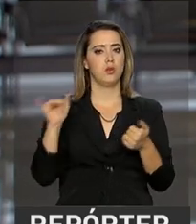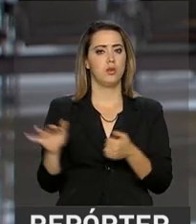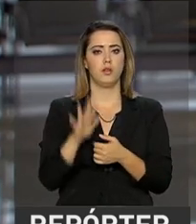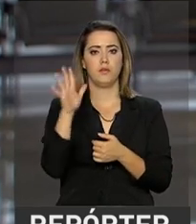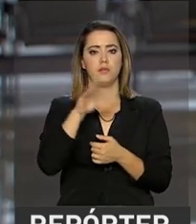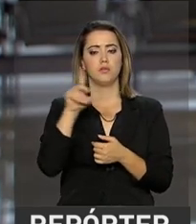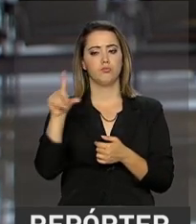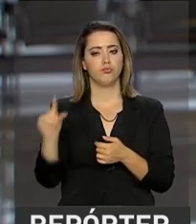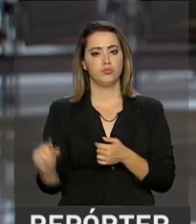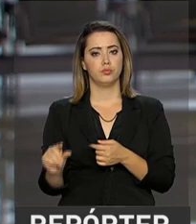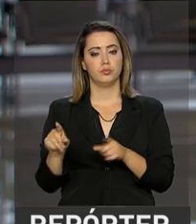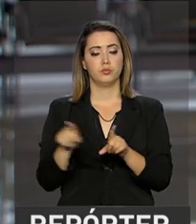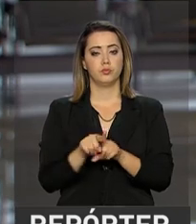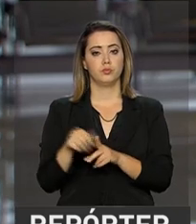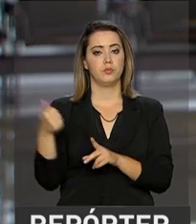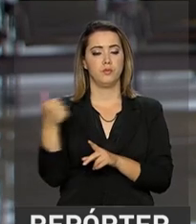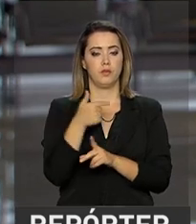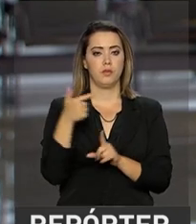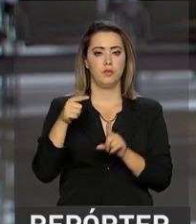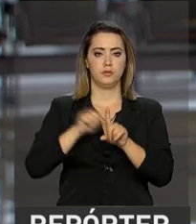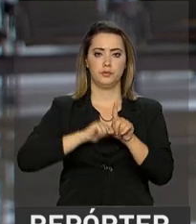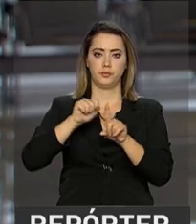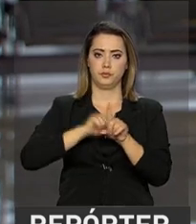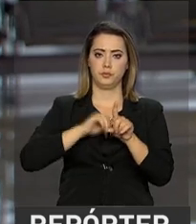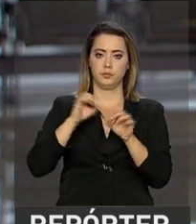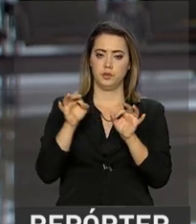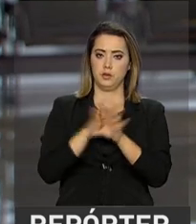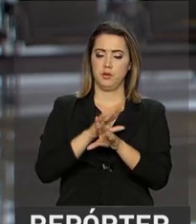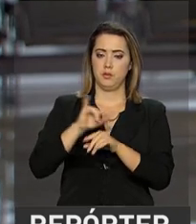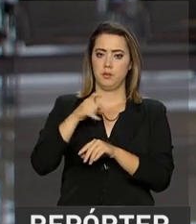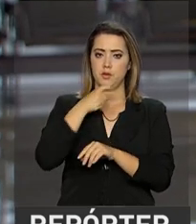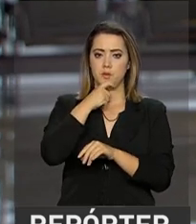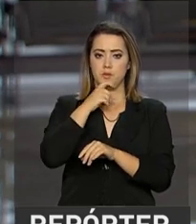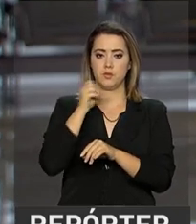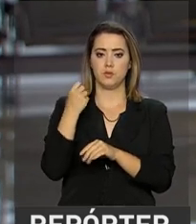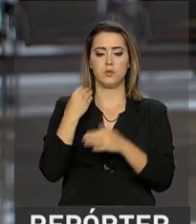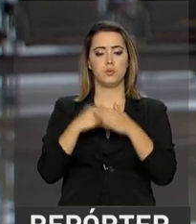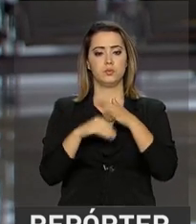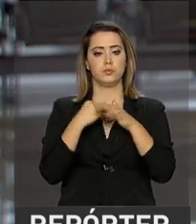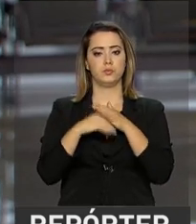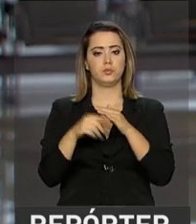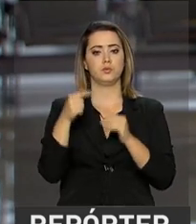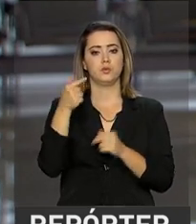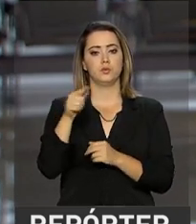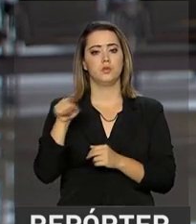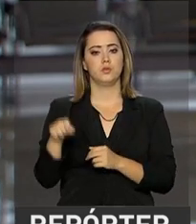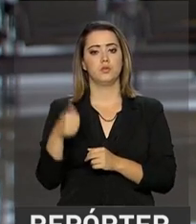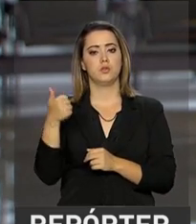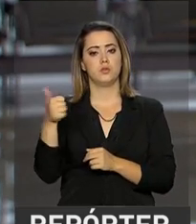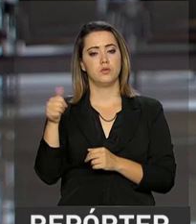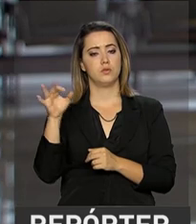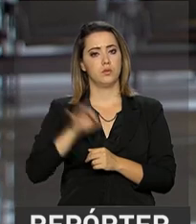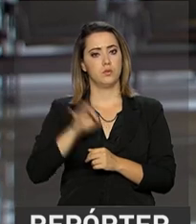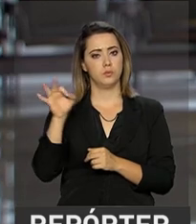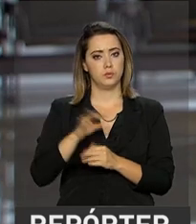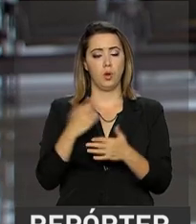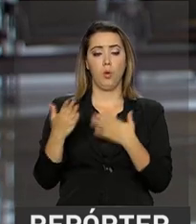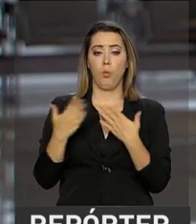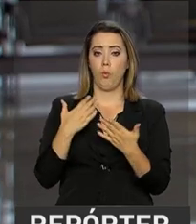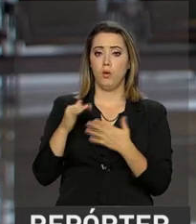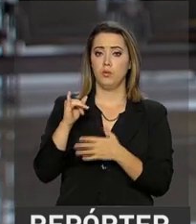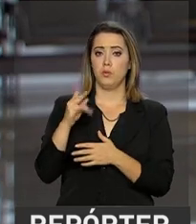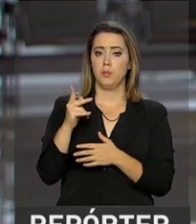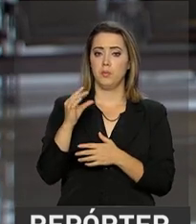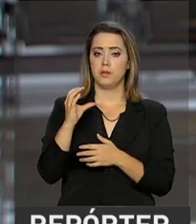está em queda nos 12 meses terminados em Julho a poupança rendeu 7,11 por enquanto o